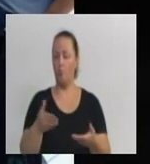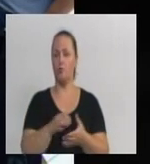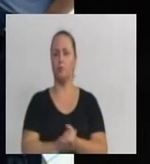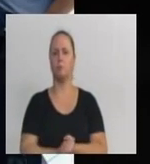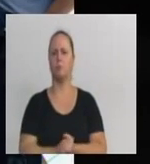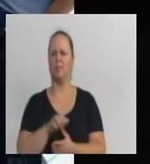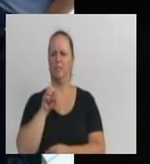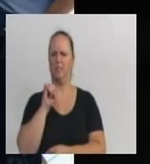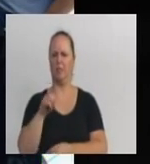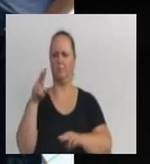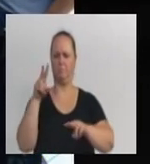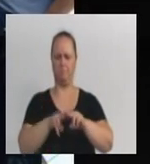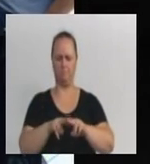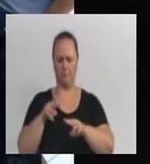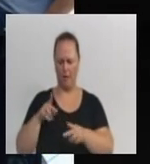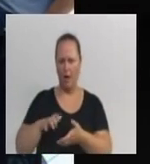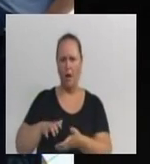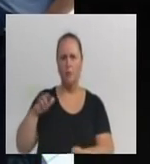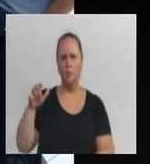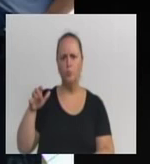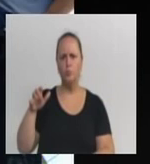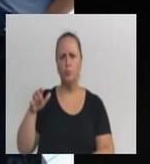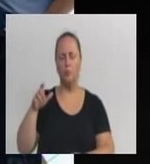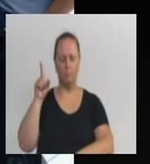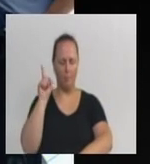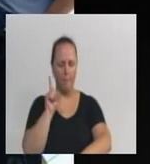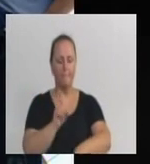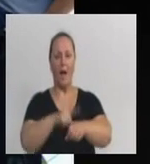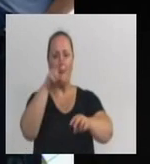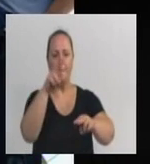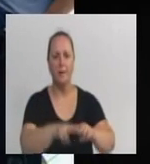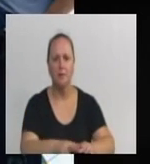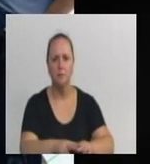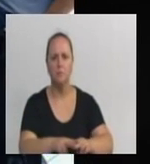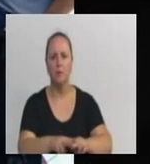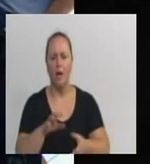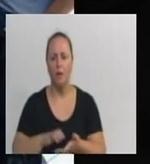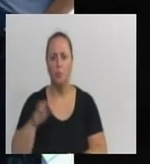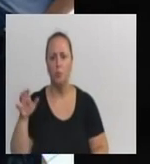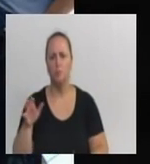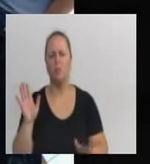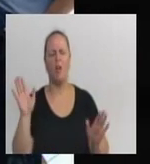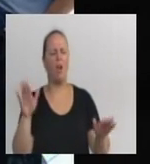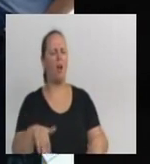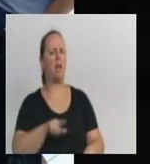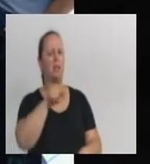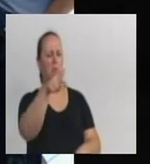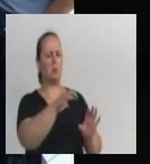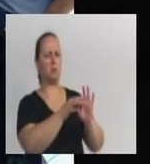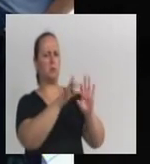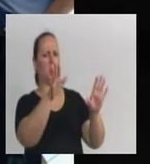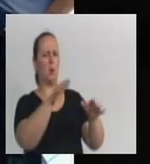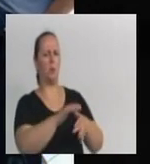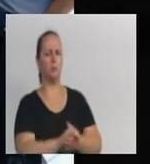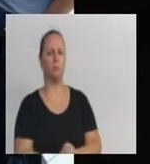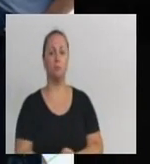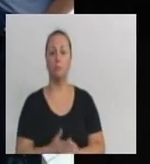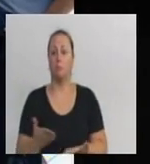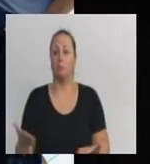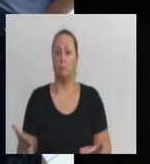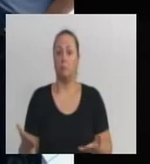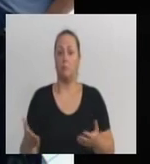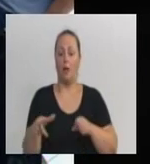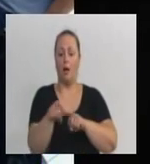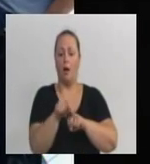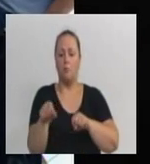adulto com a boca na botija, como dizem os outros, e ele diz não vai dar nada. Ou seja, o argumento hoje é o mesmo, que não vai dar